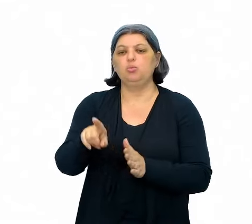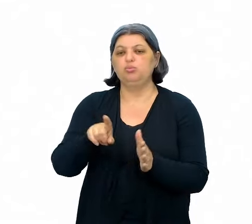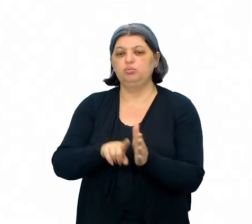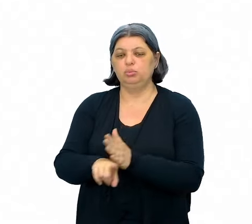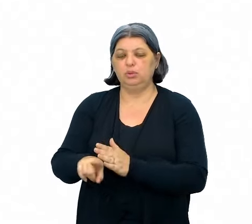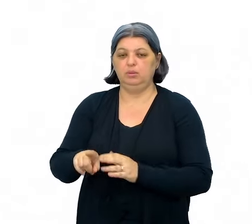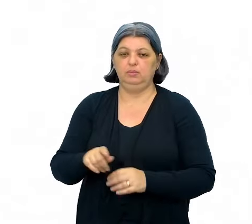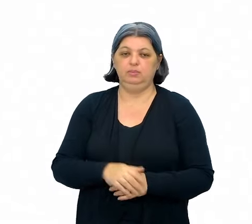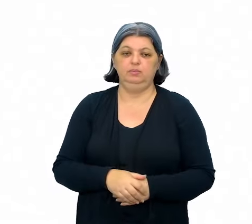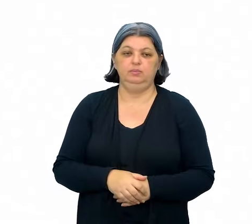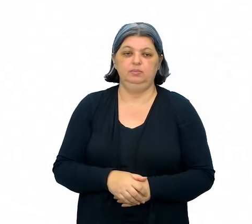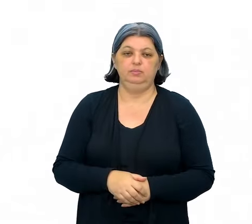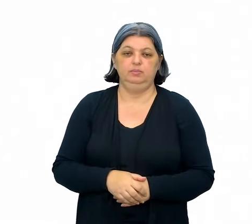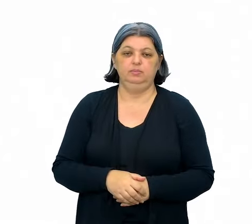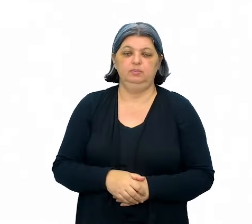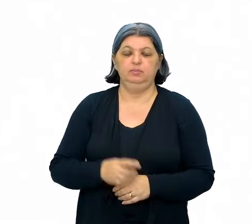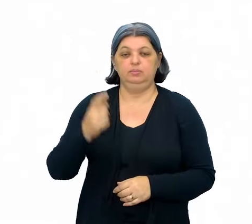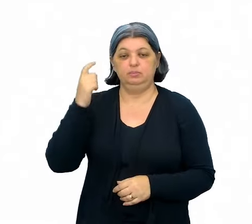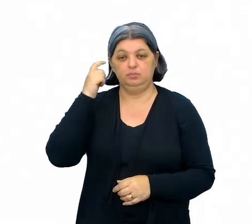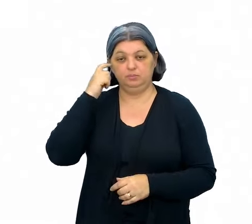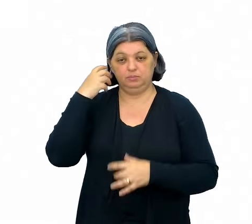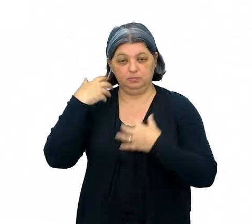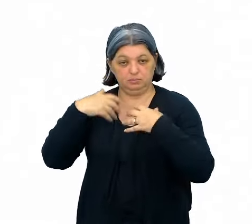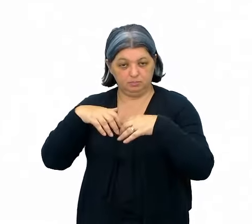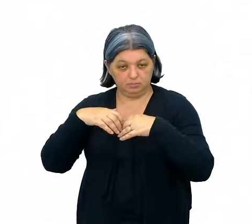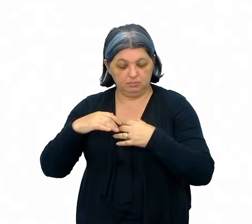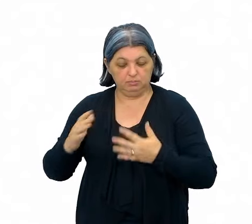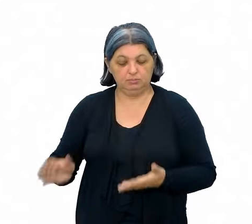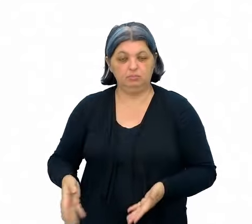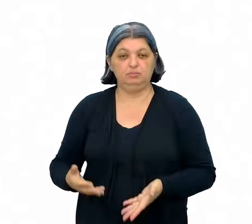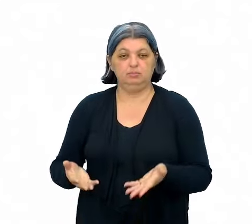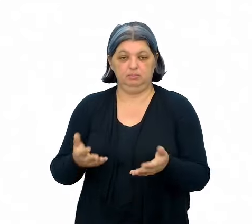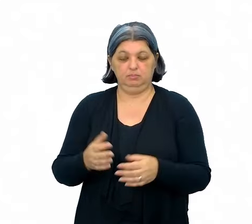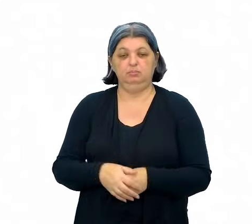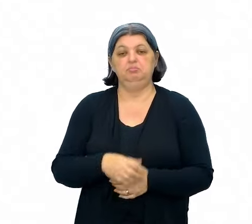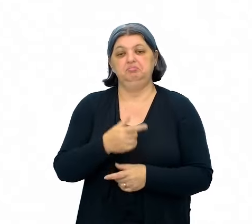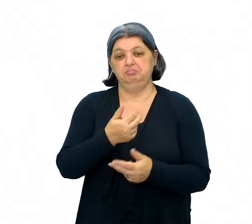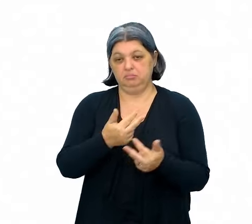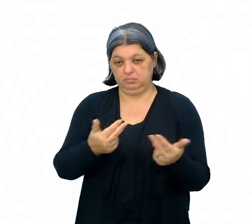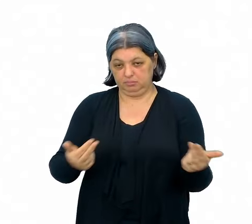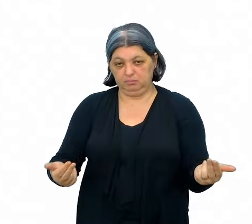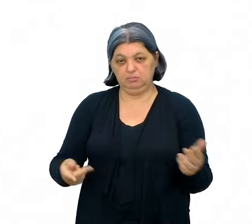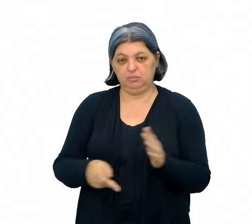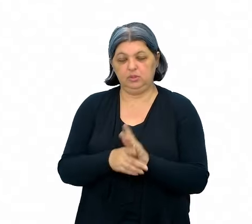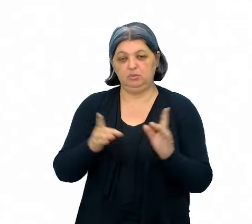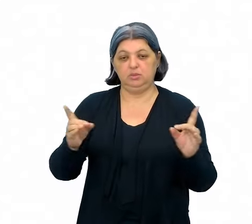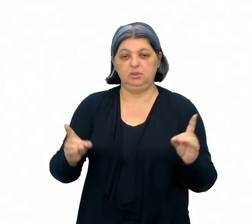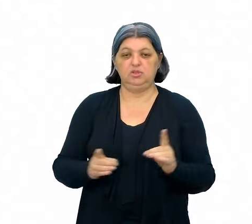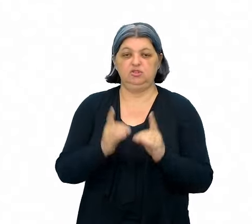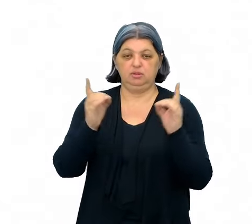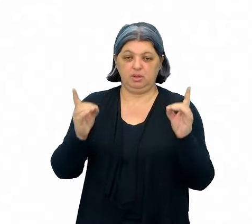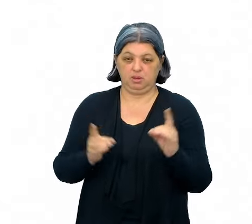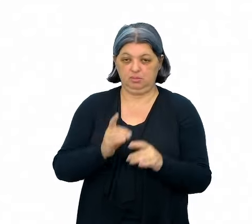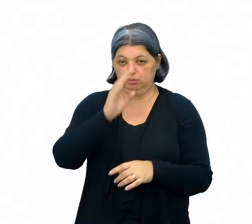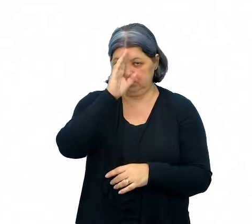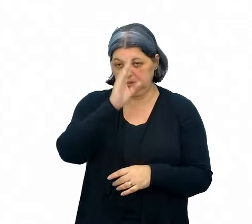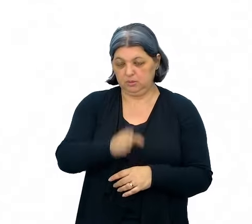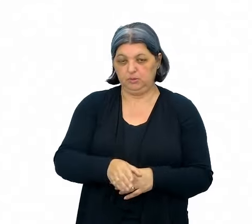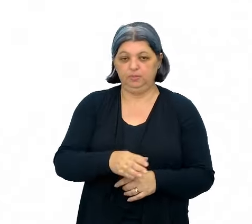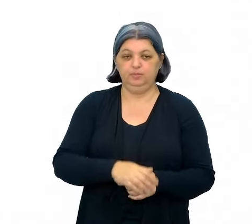os levem às reflexões, dentre outros expedientes didáticos